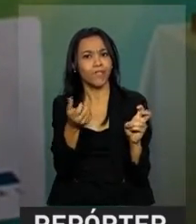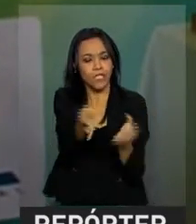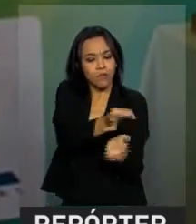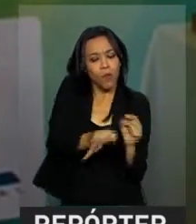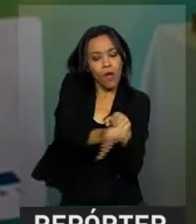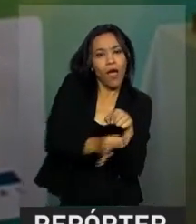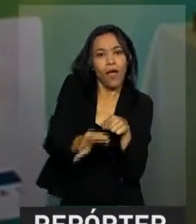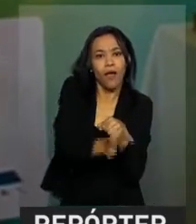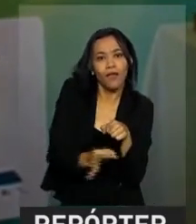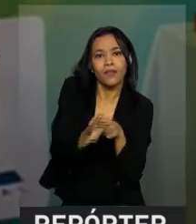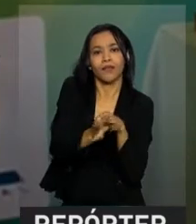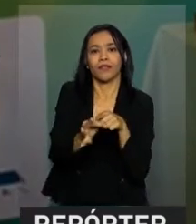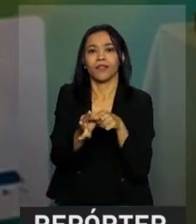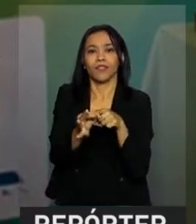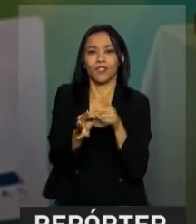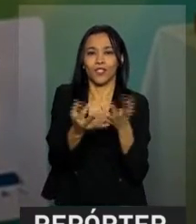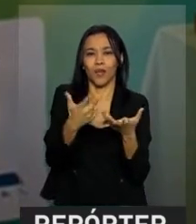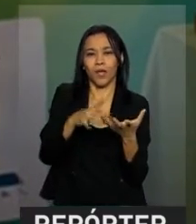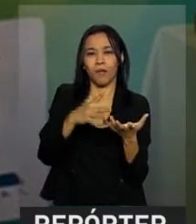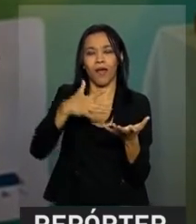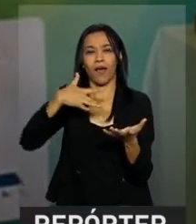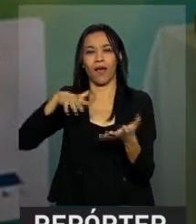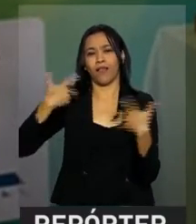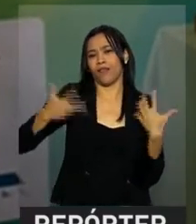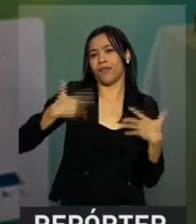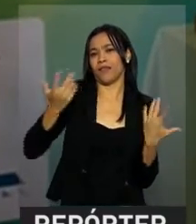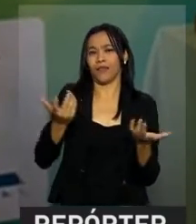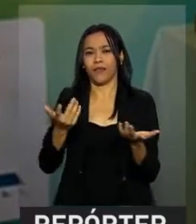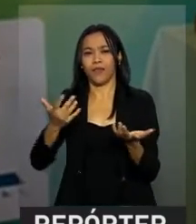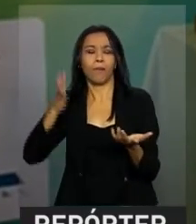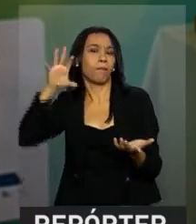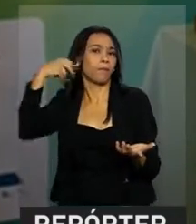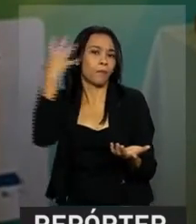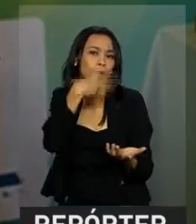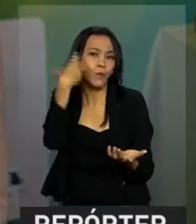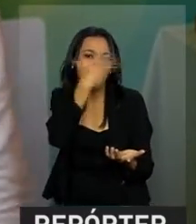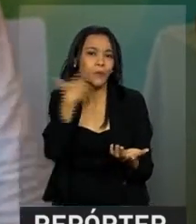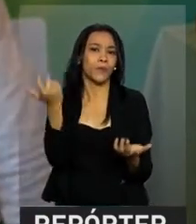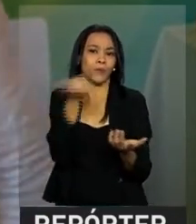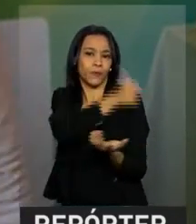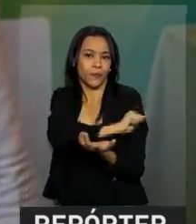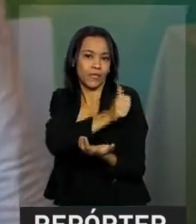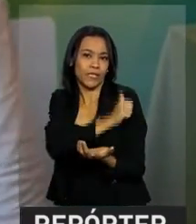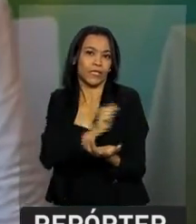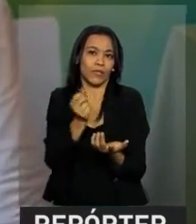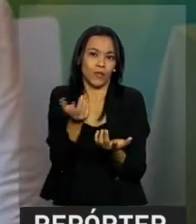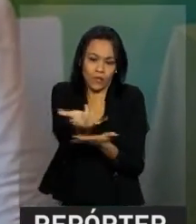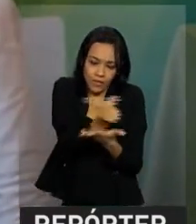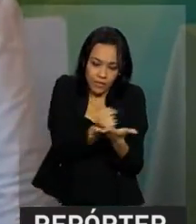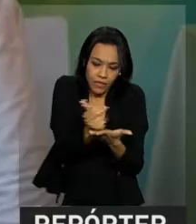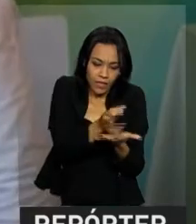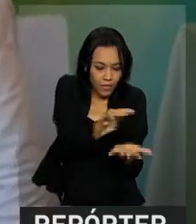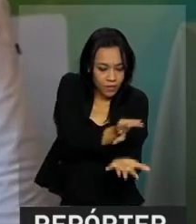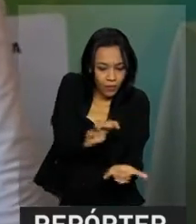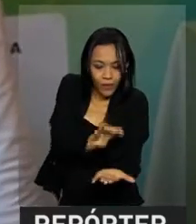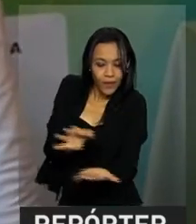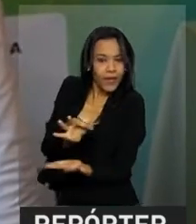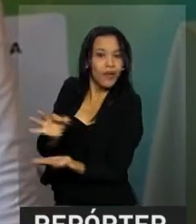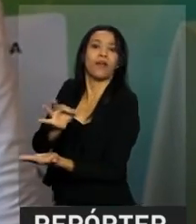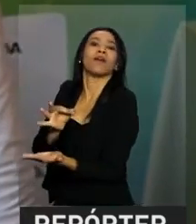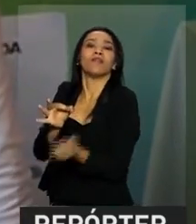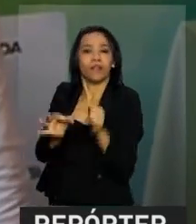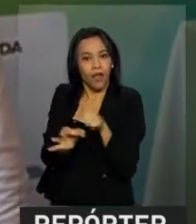colocamos toda a nossa bossa toda a nossa alegria do rio de janeiro e é nesses produtos nisso que o que faz com que eles sejam